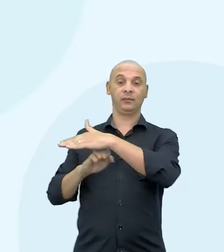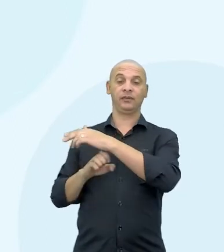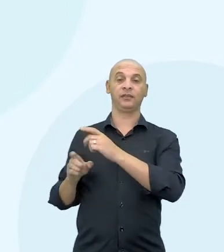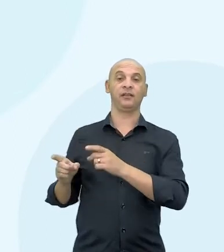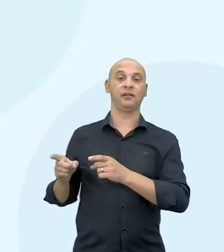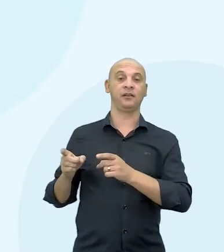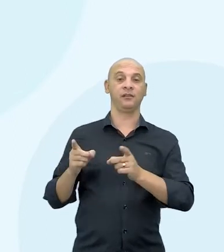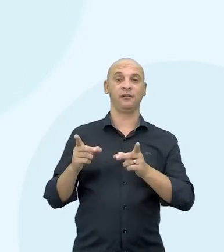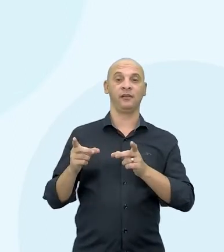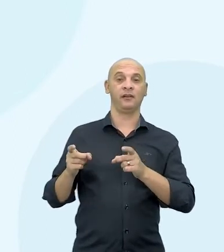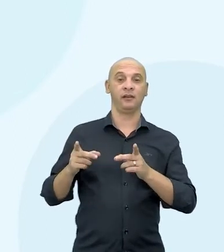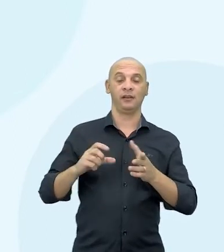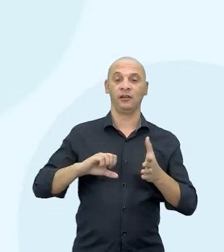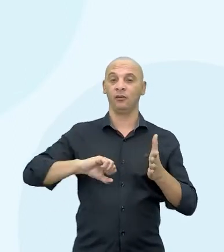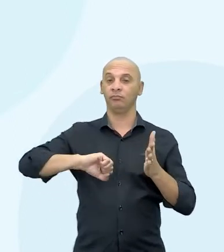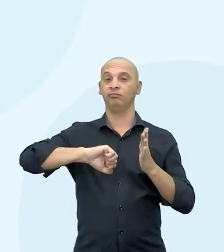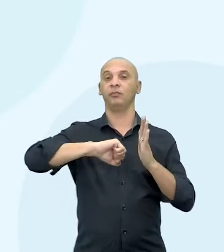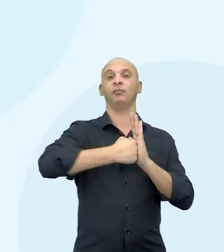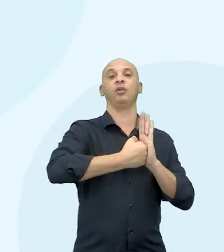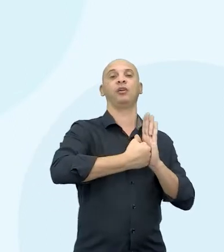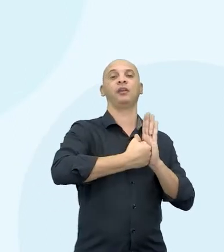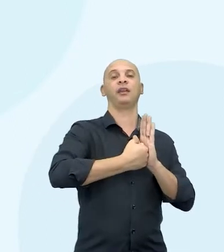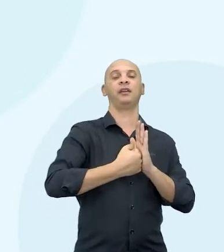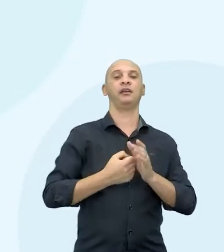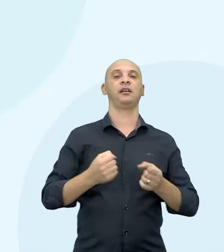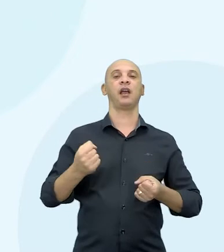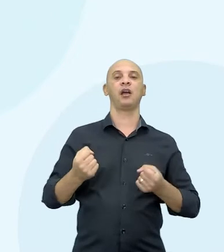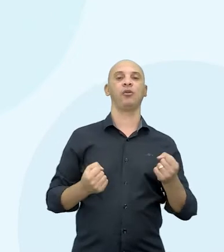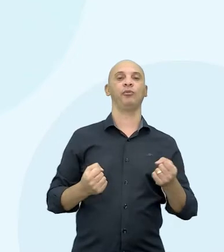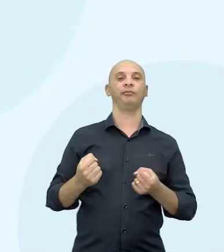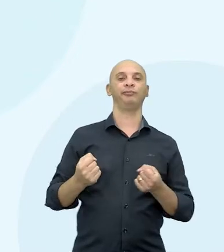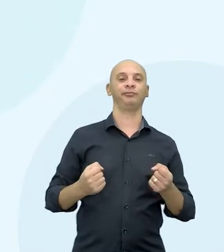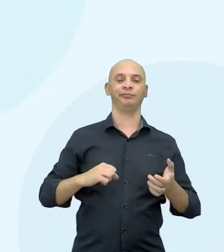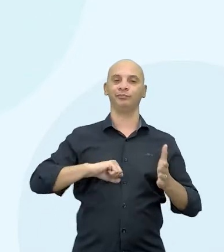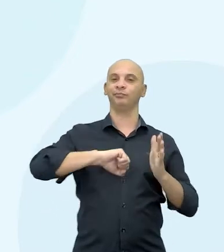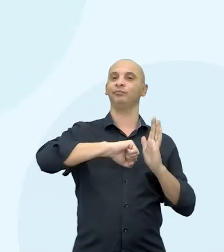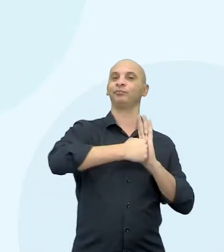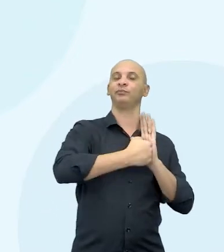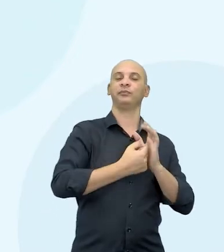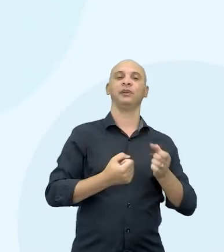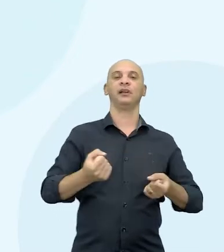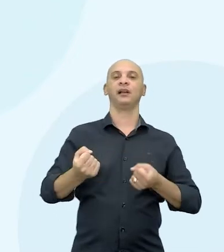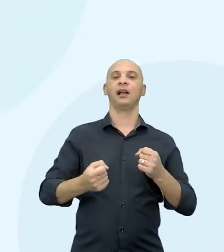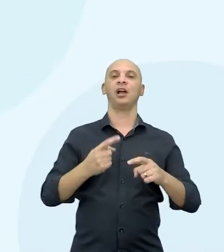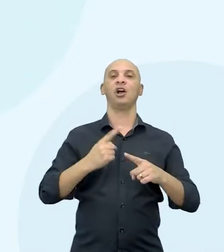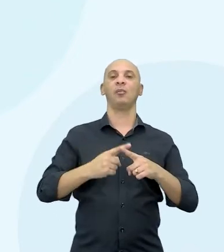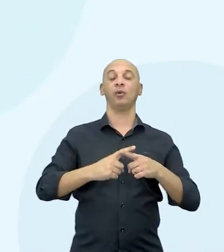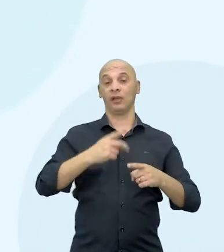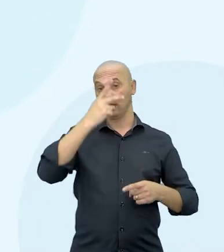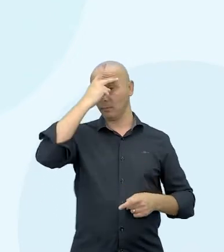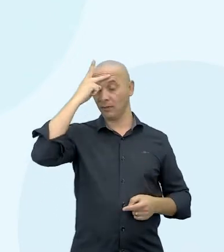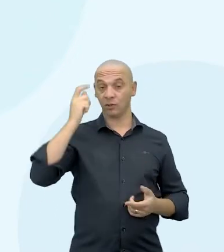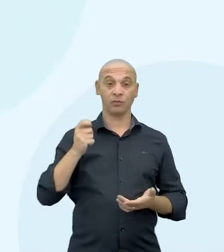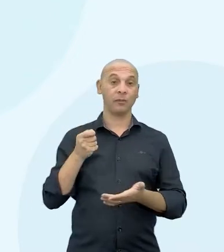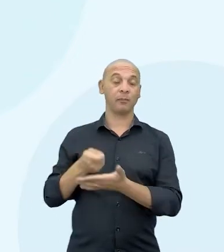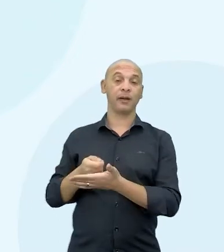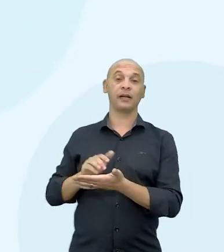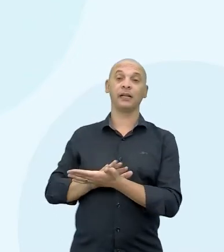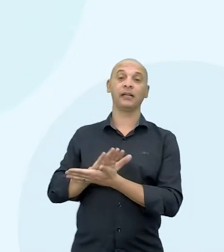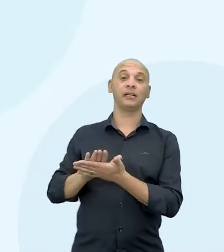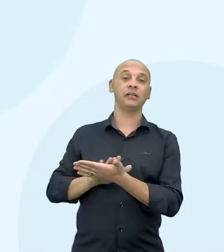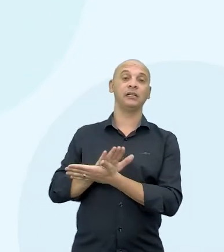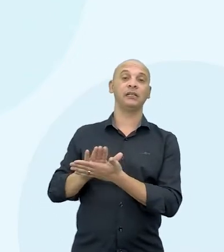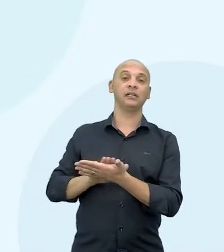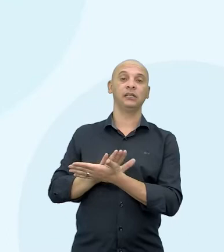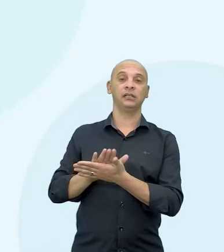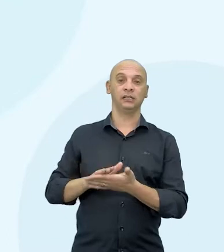carro bloqueie esse carro a partir do momento em que ela perceber que o comprador ou a compradora não estão mais pagando as